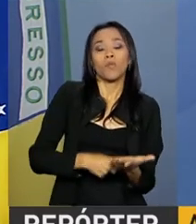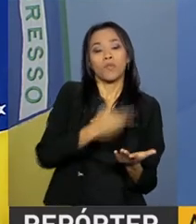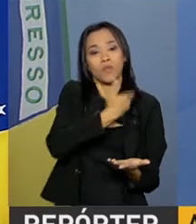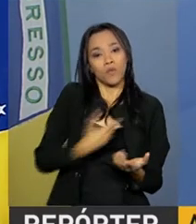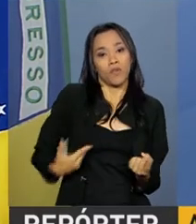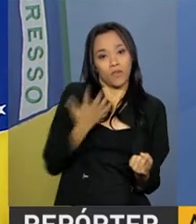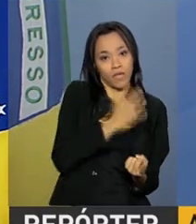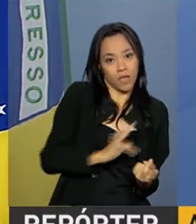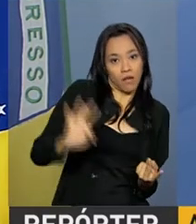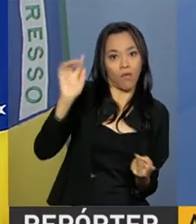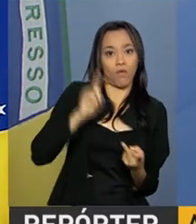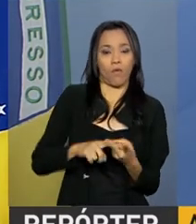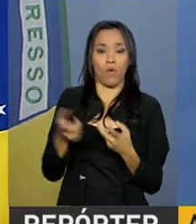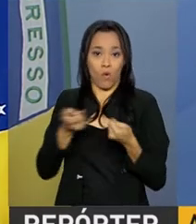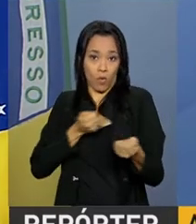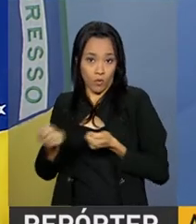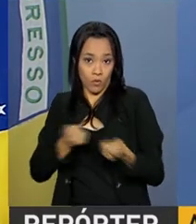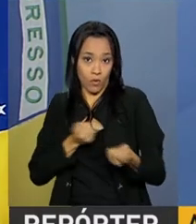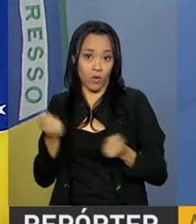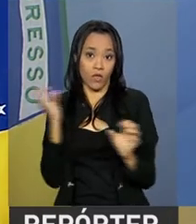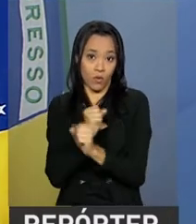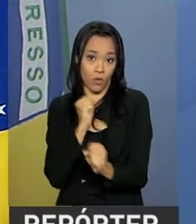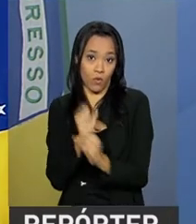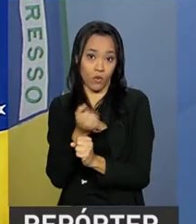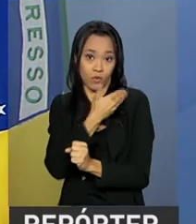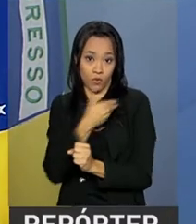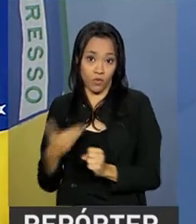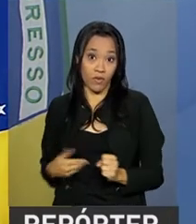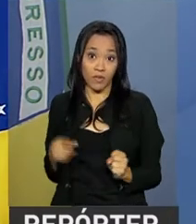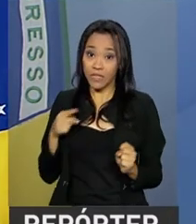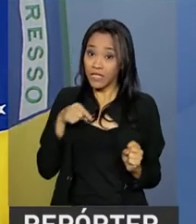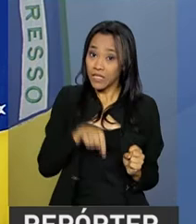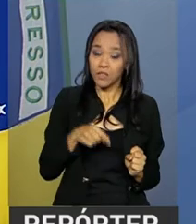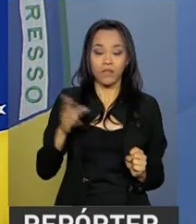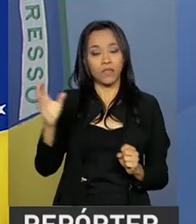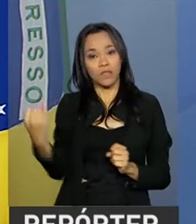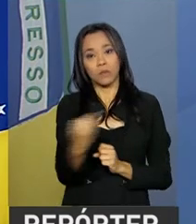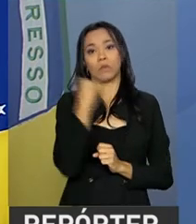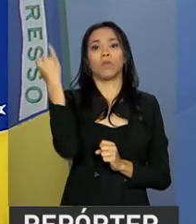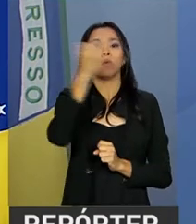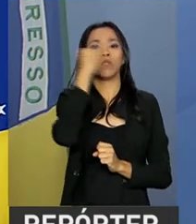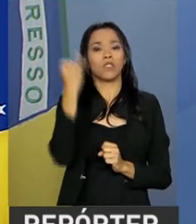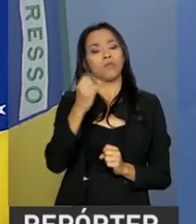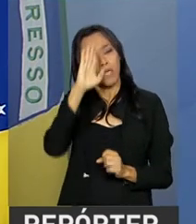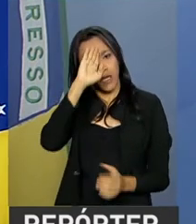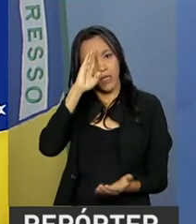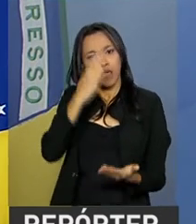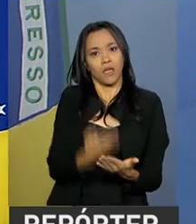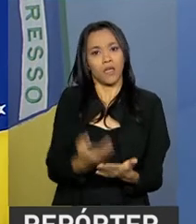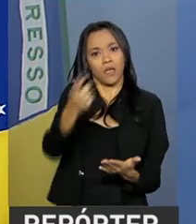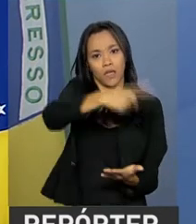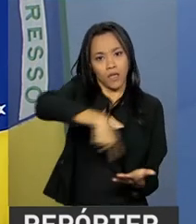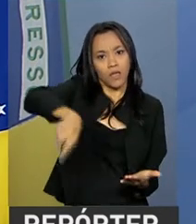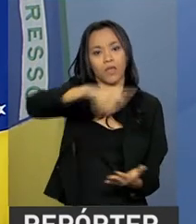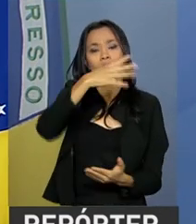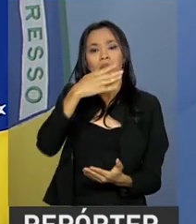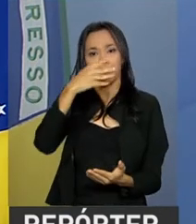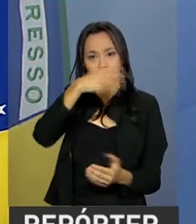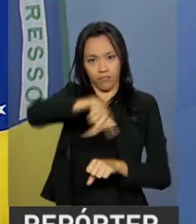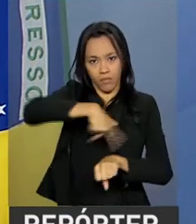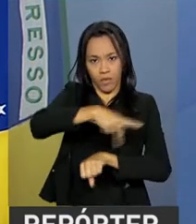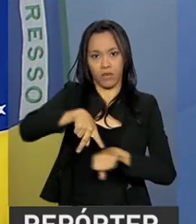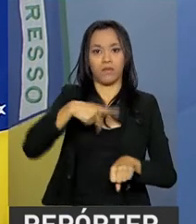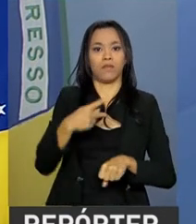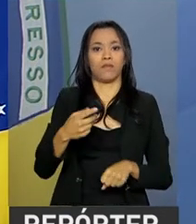públicas tem sido fundamental para resgatar a credibilidade do país este resgate de